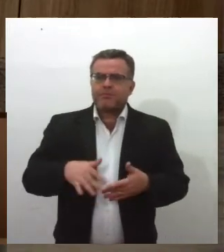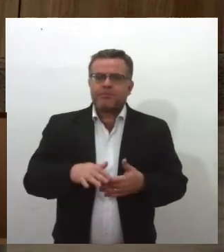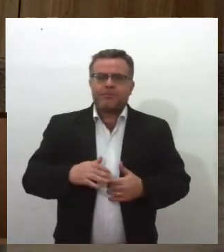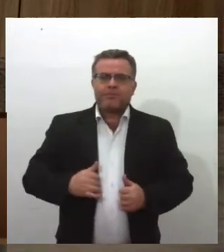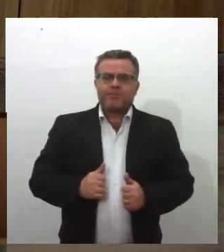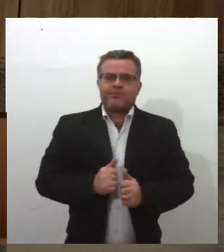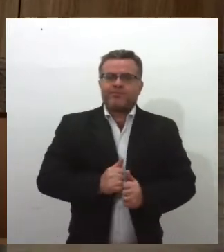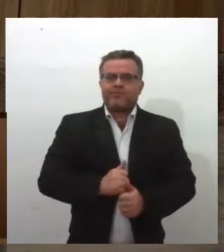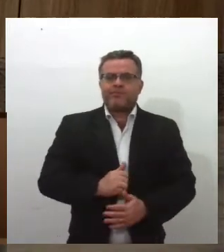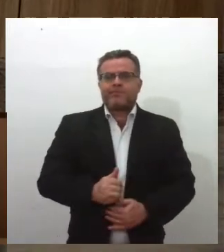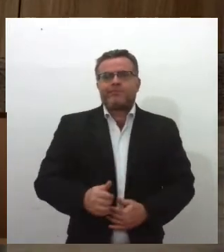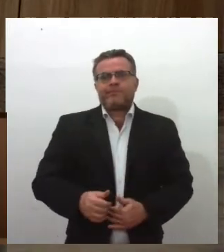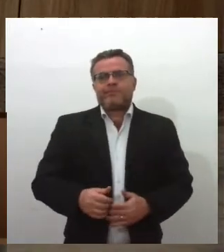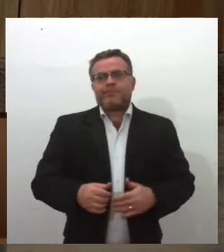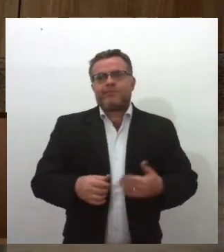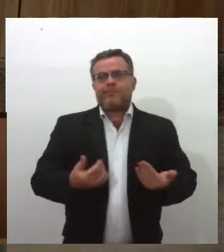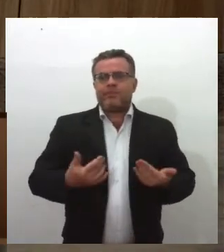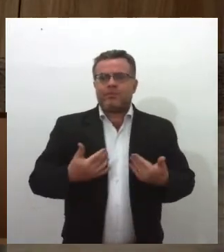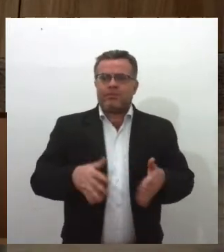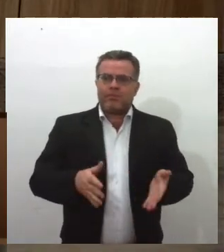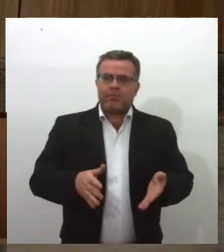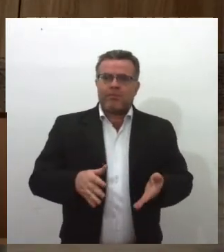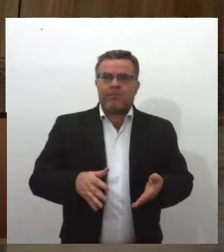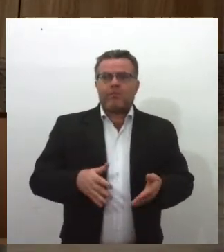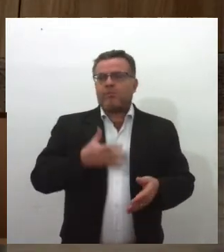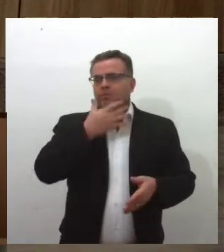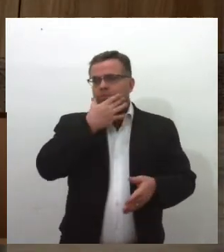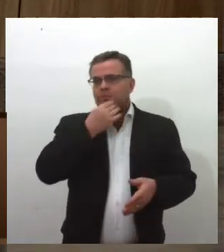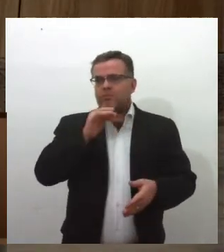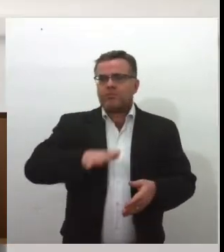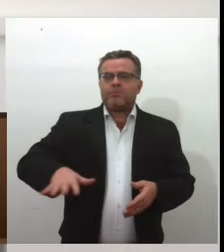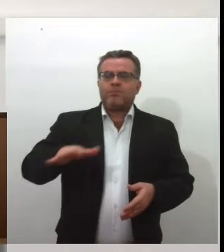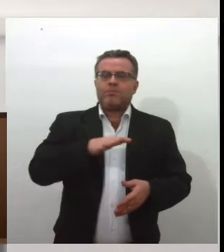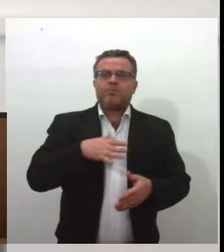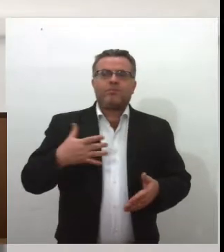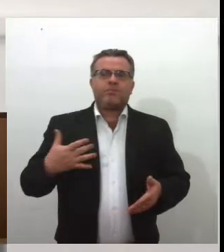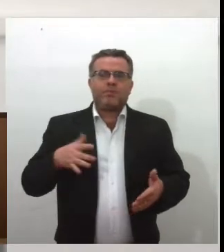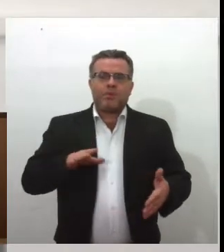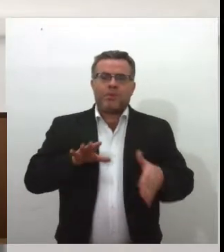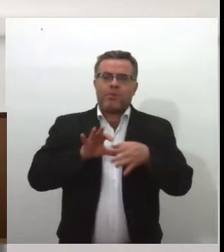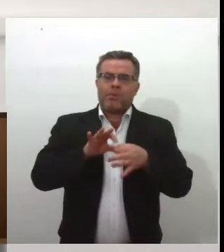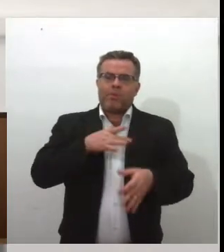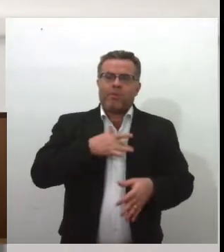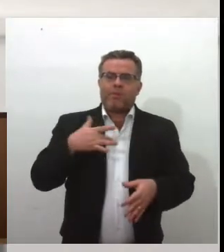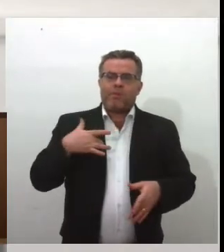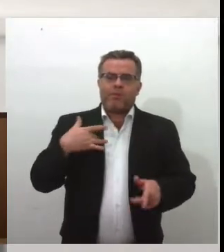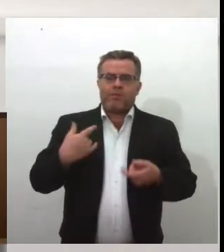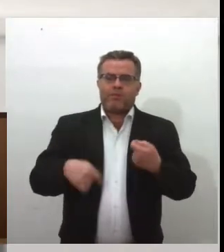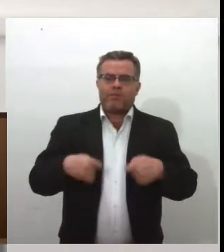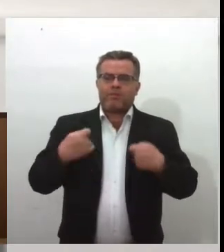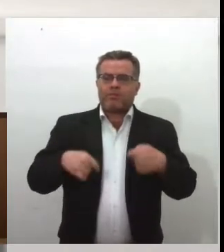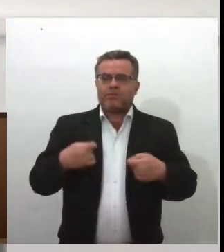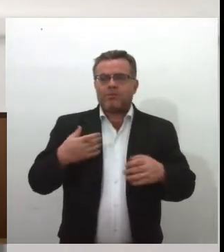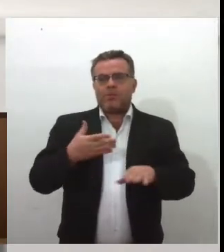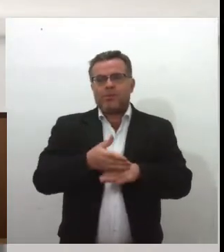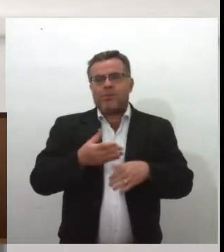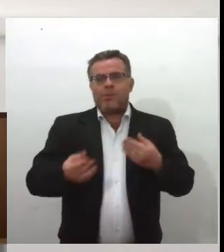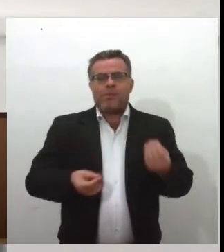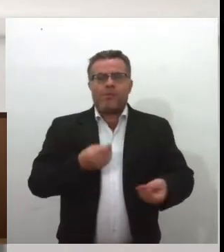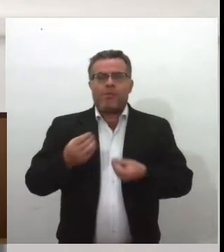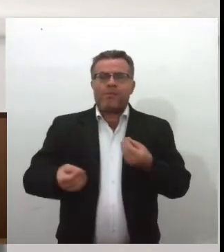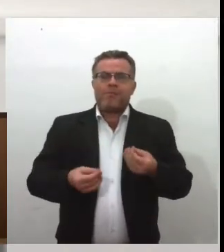Veja, eu acredito que os homens em geral. Essa relação com a saúde, de você se submeter a uma